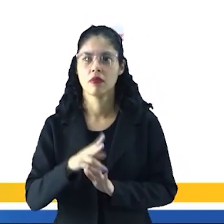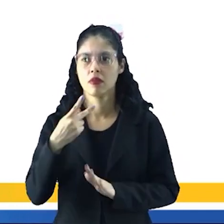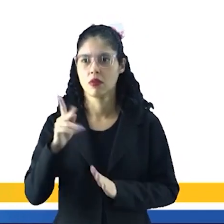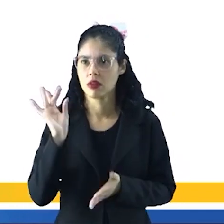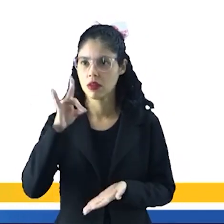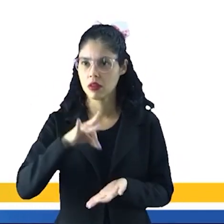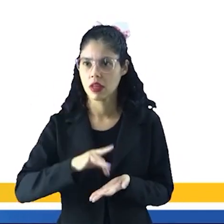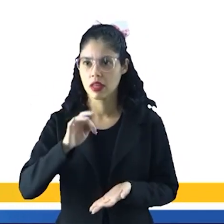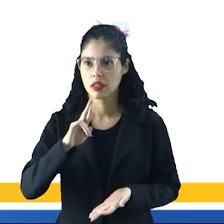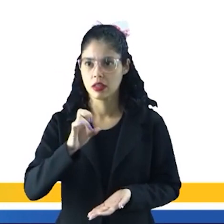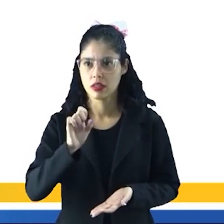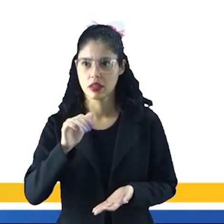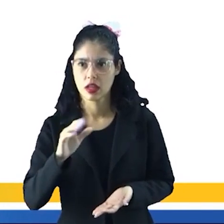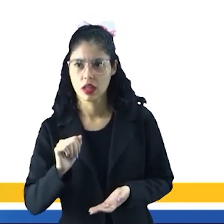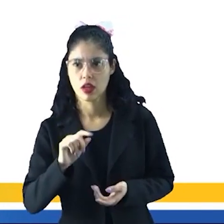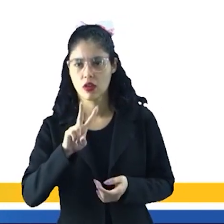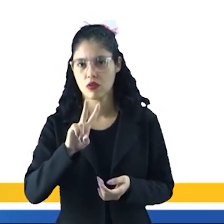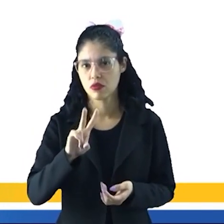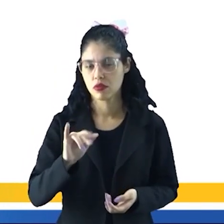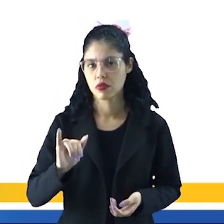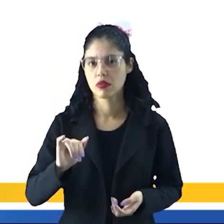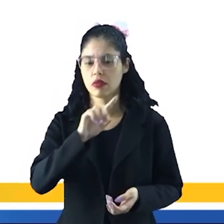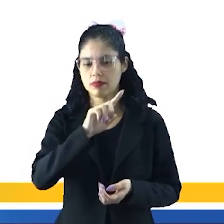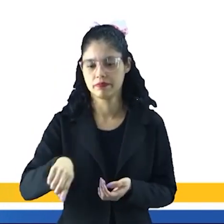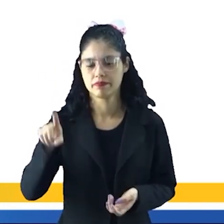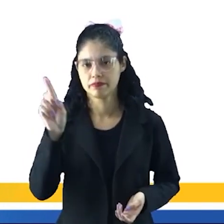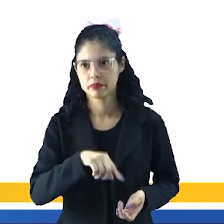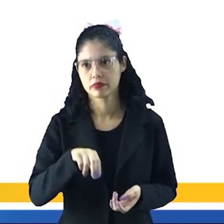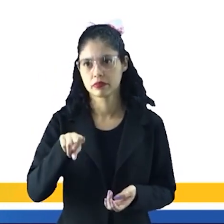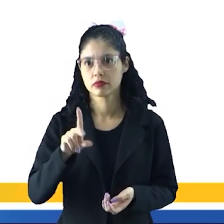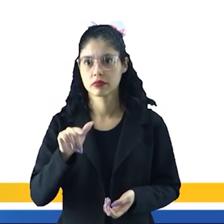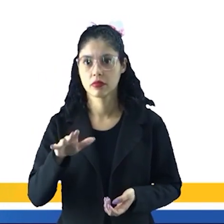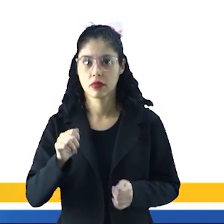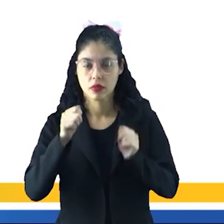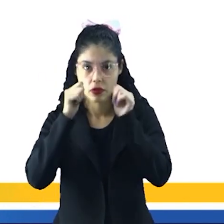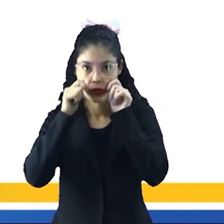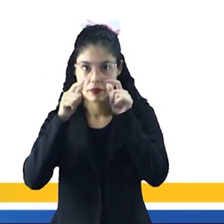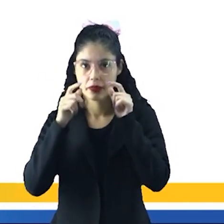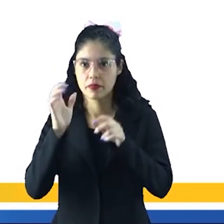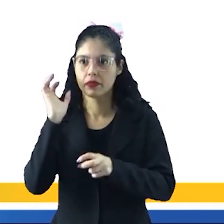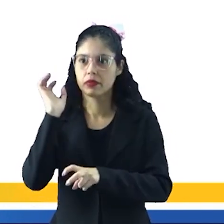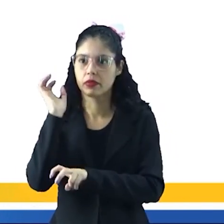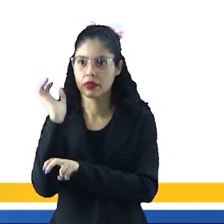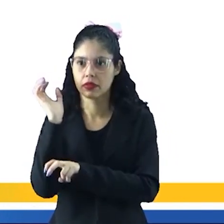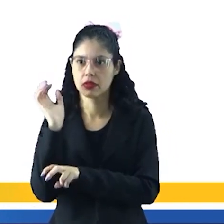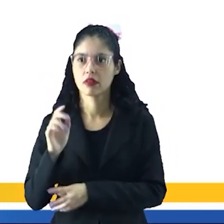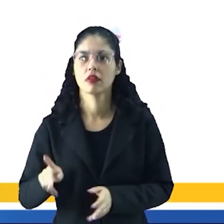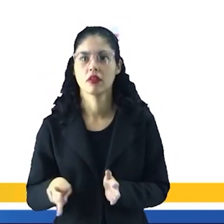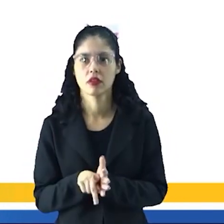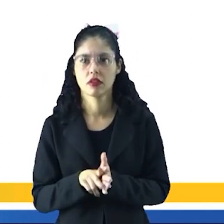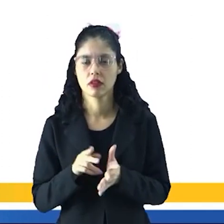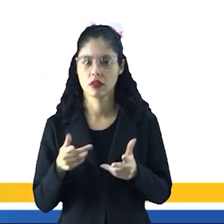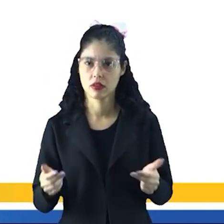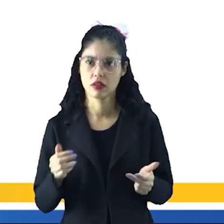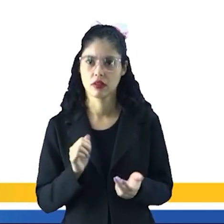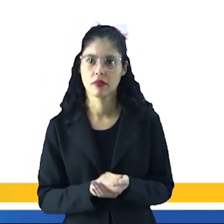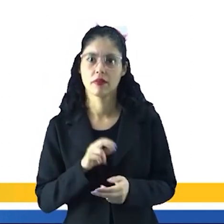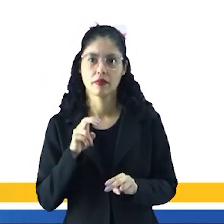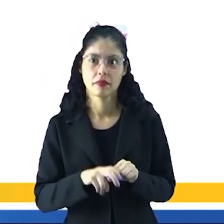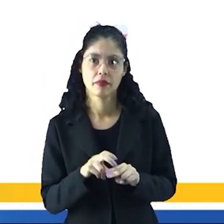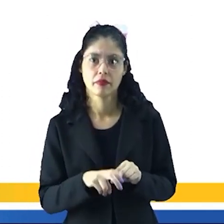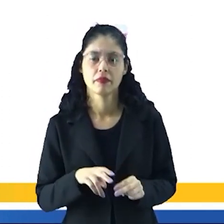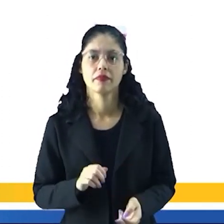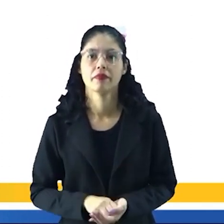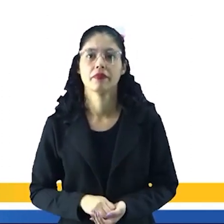Sua realidade intrínseca foi anulada. Foi anulada a observação da cadeira, ser uma cadeira objeto para se